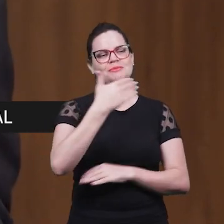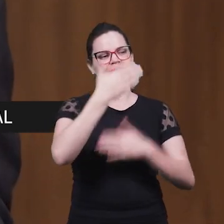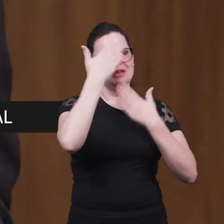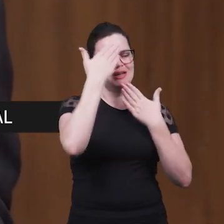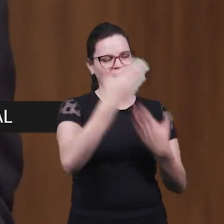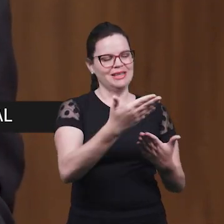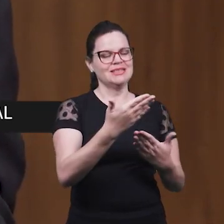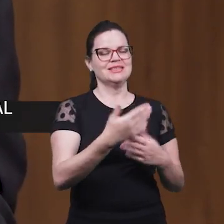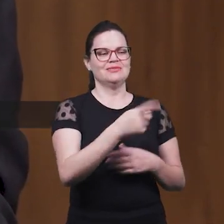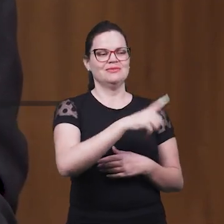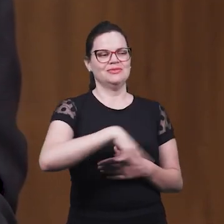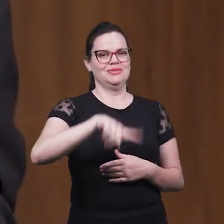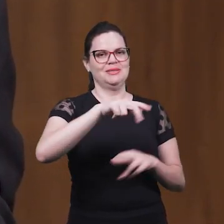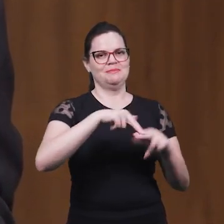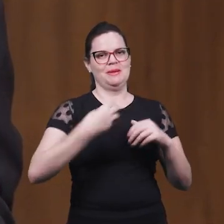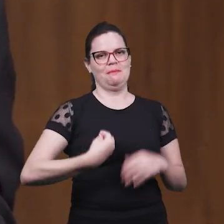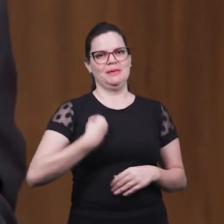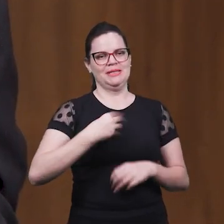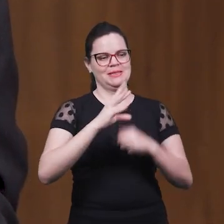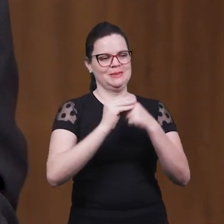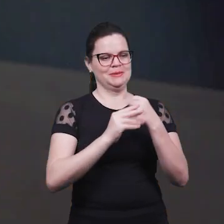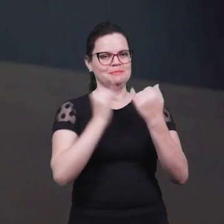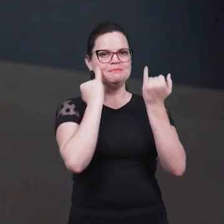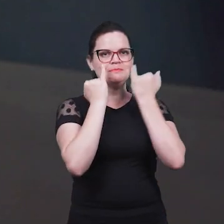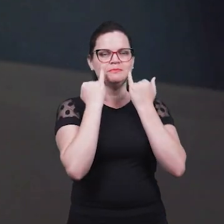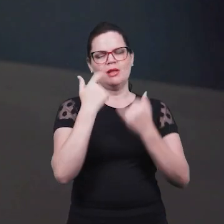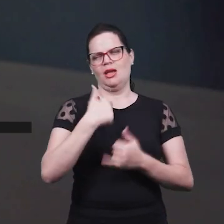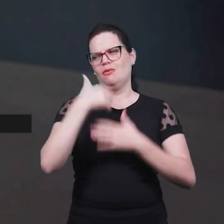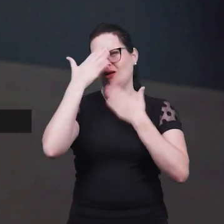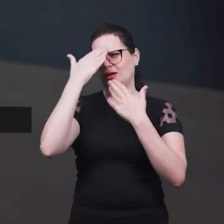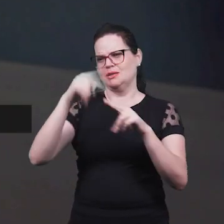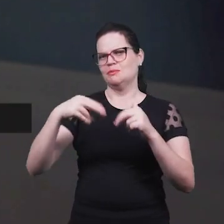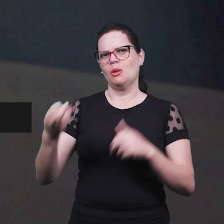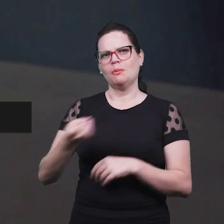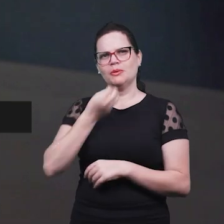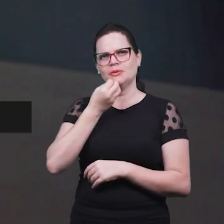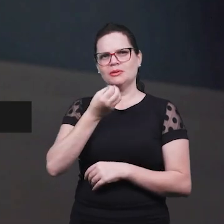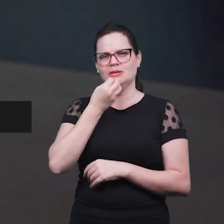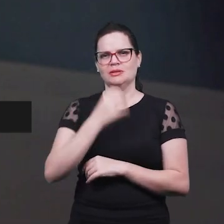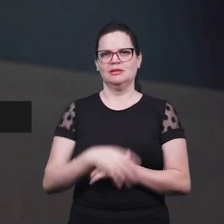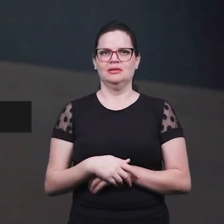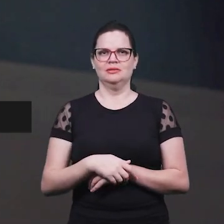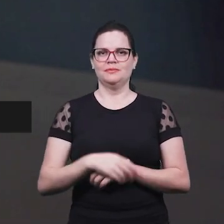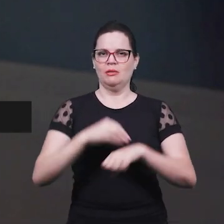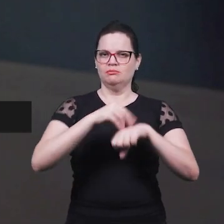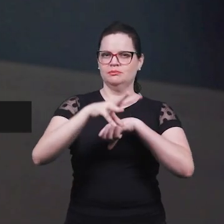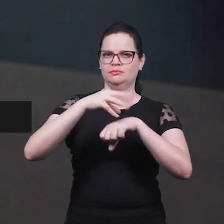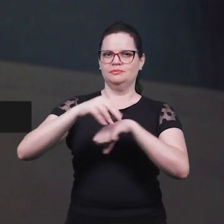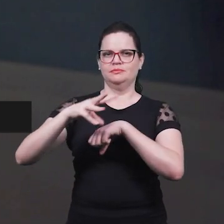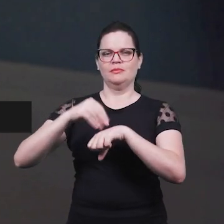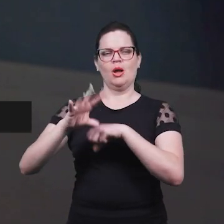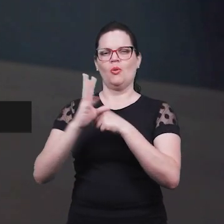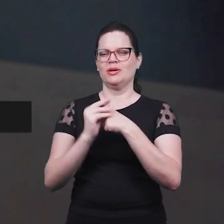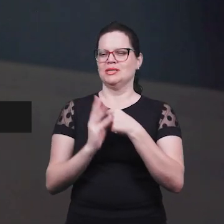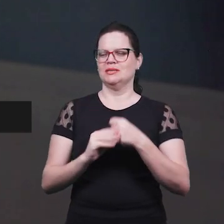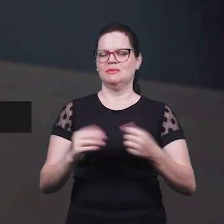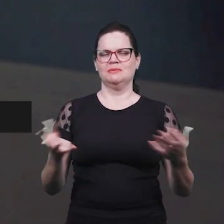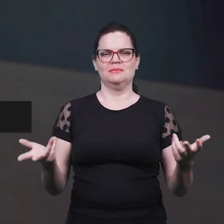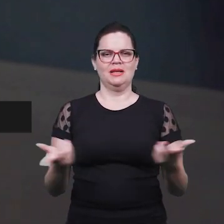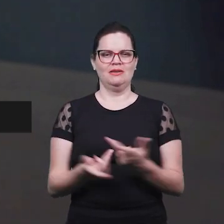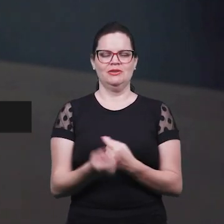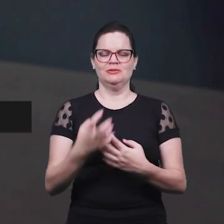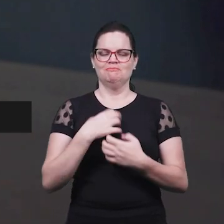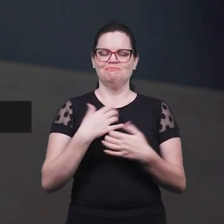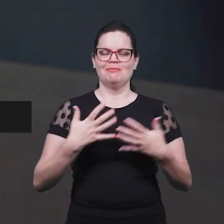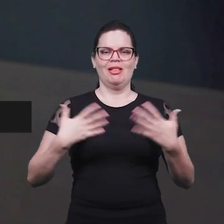Ernesto, a sua presença, todas as informações. Eu que agradeço a oportunidade, pastor. Assim, poder compartilhar o conhecimento é uma